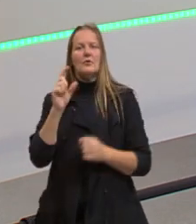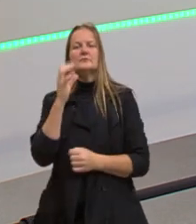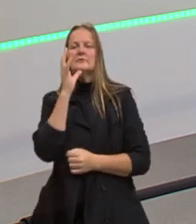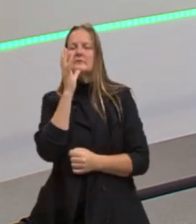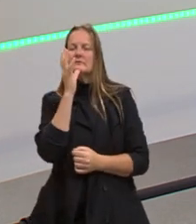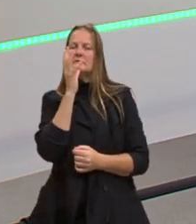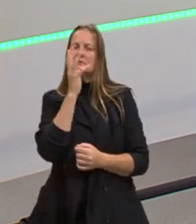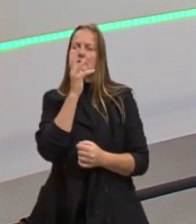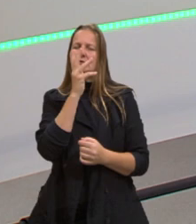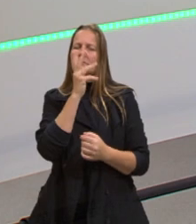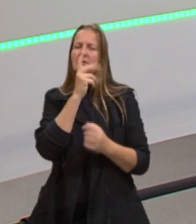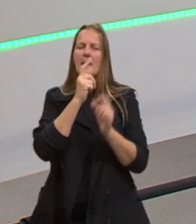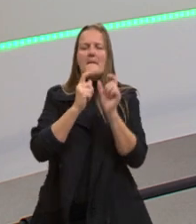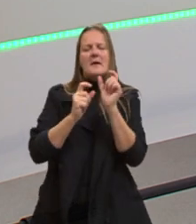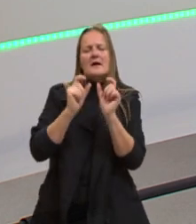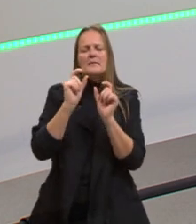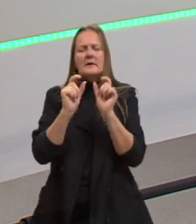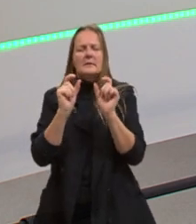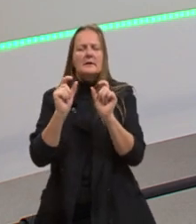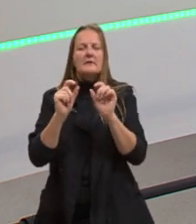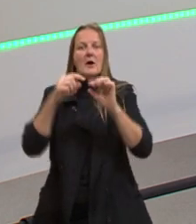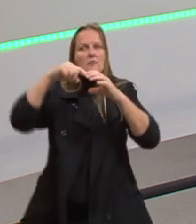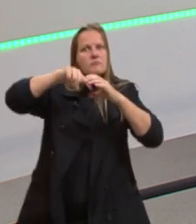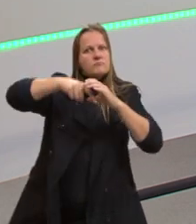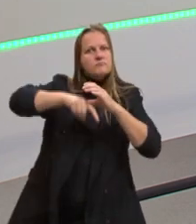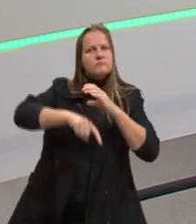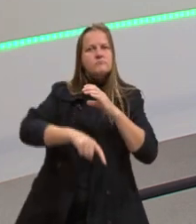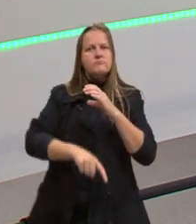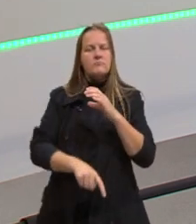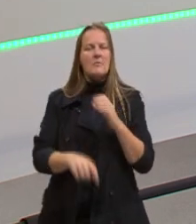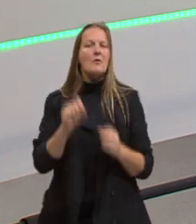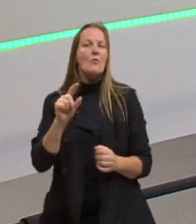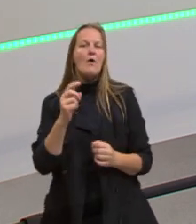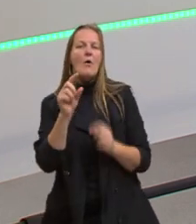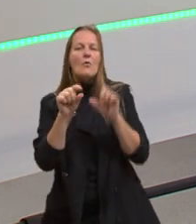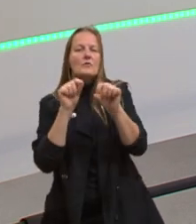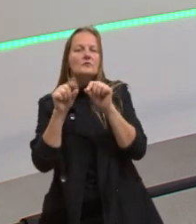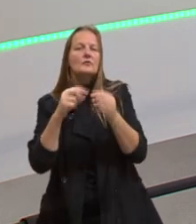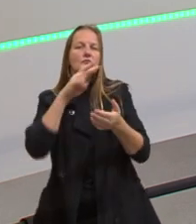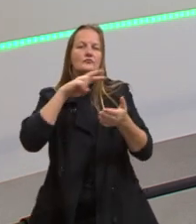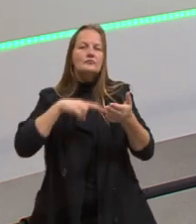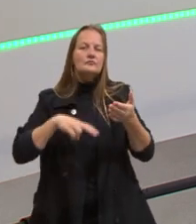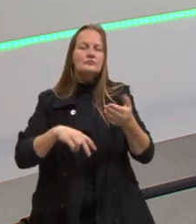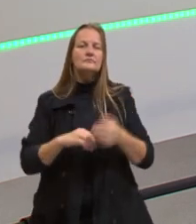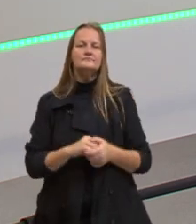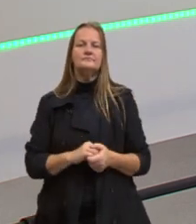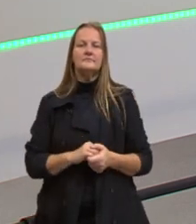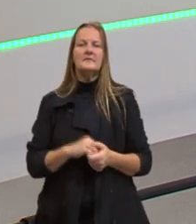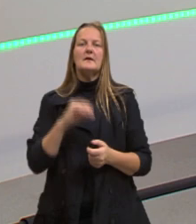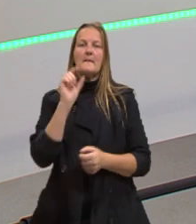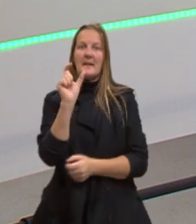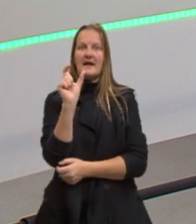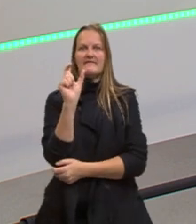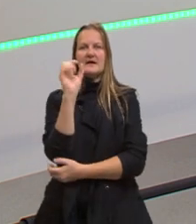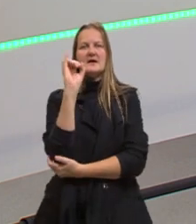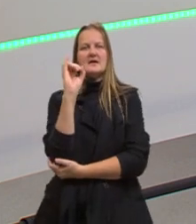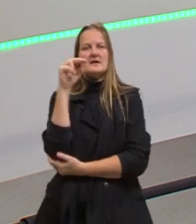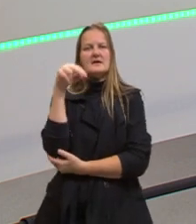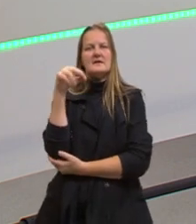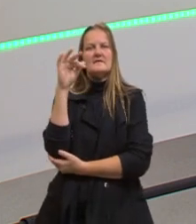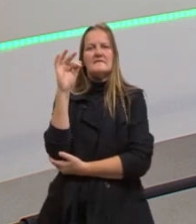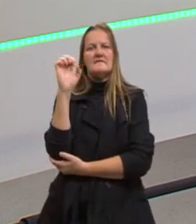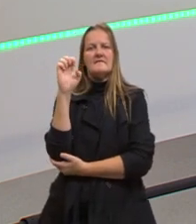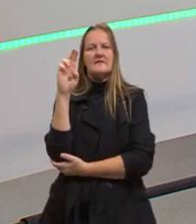a minha forma de tradução a minha forma de leitura de inferência quando eu falei inferência em português é